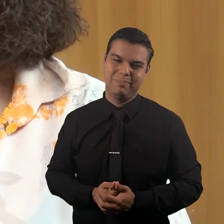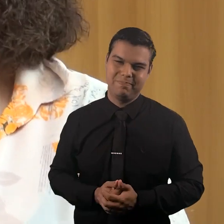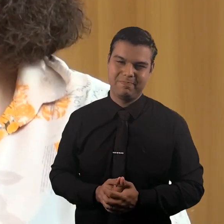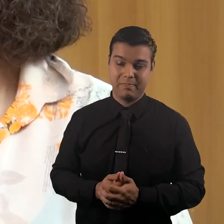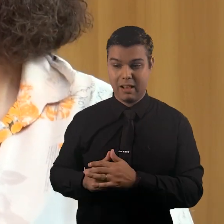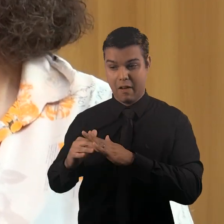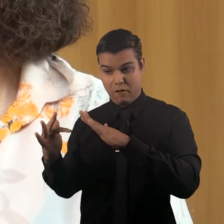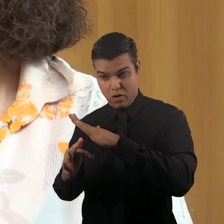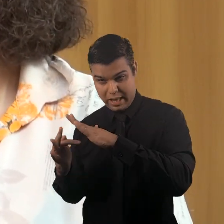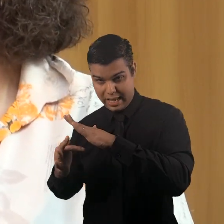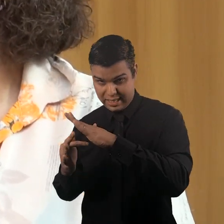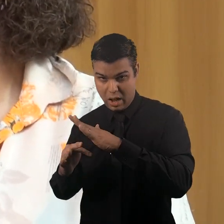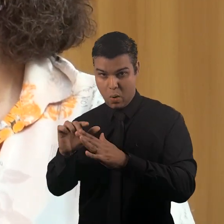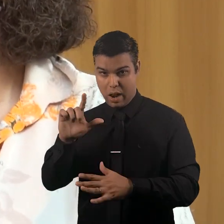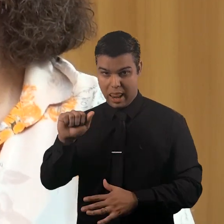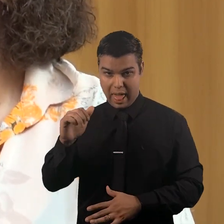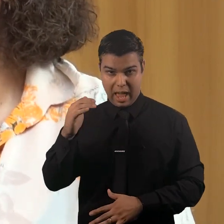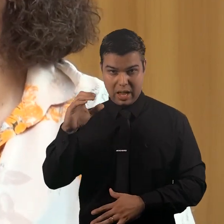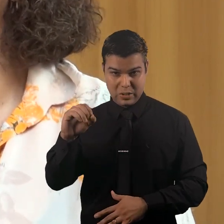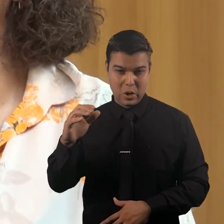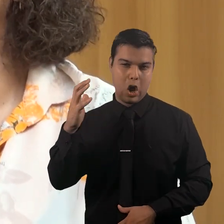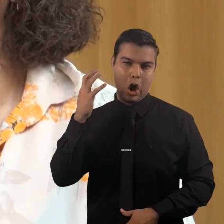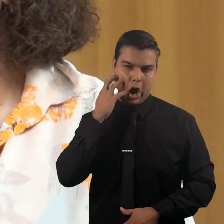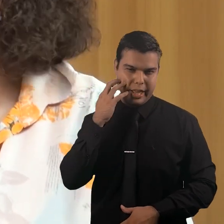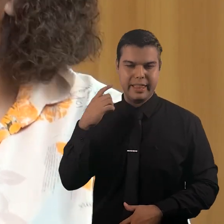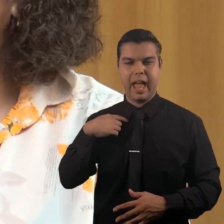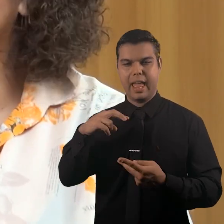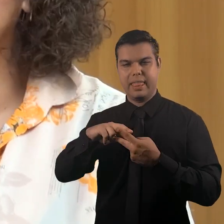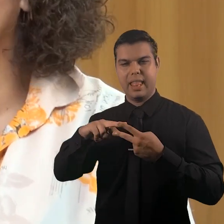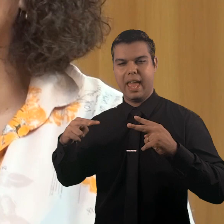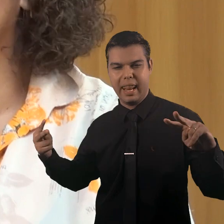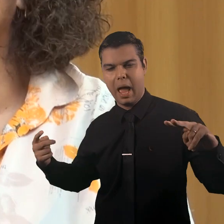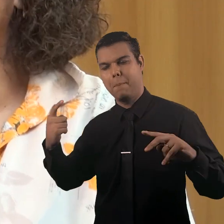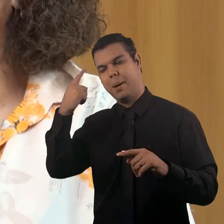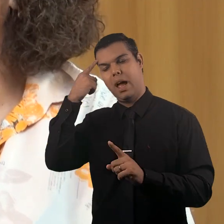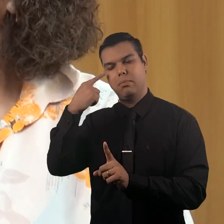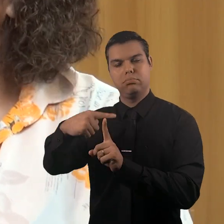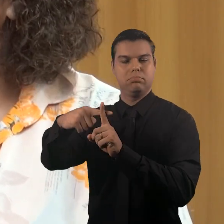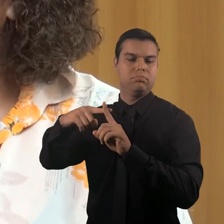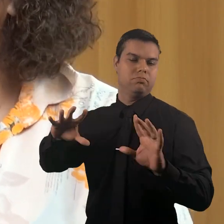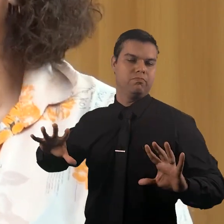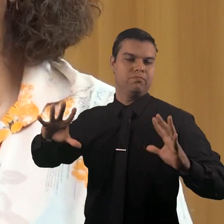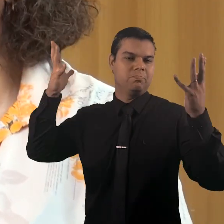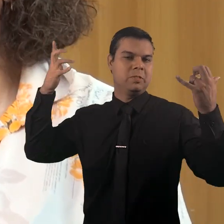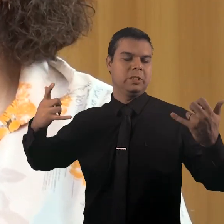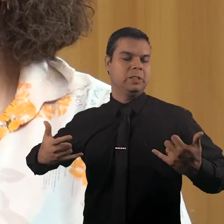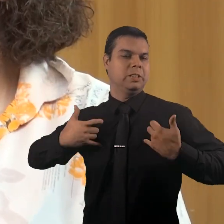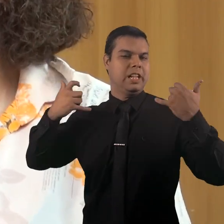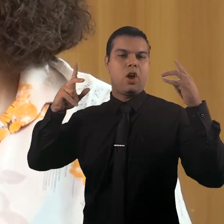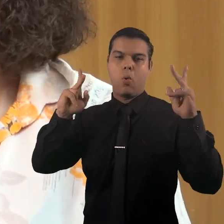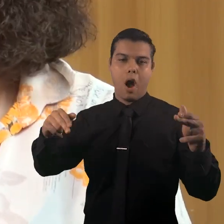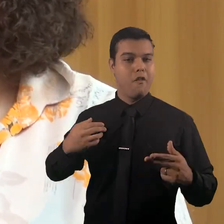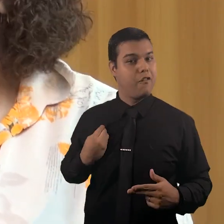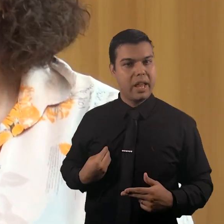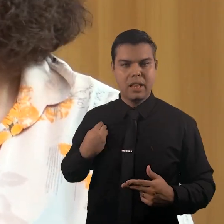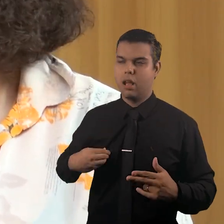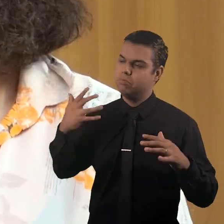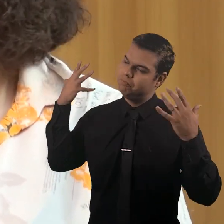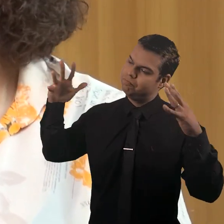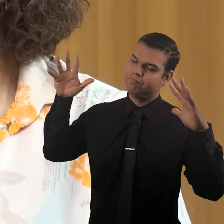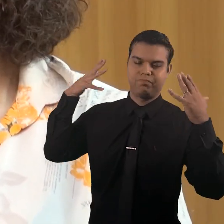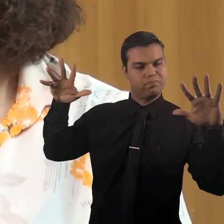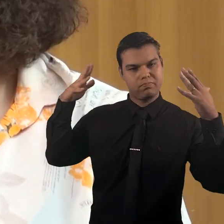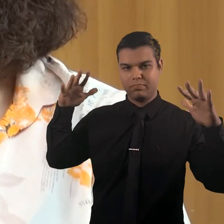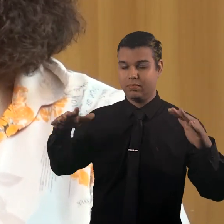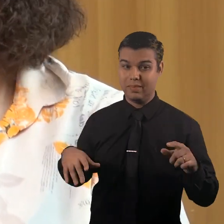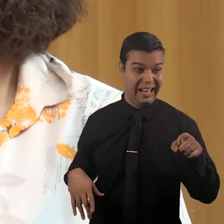A Fundação Laço Rosa, ela tem um DNA que é um DNA de festividade, sempre. Nós celebramos a vida. Não importa